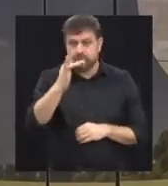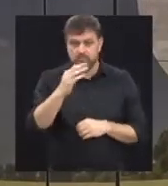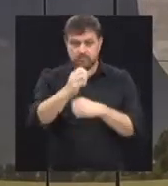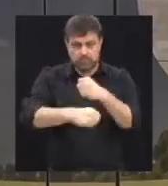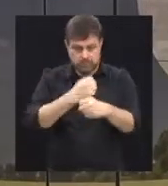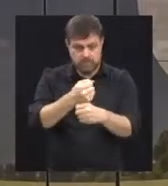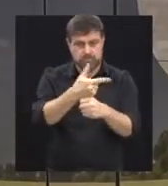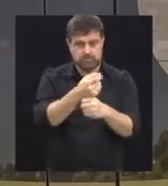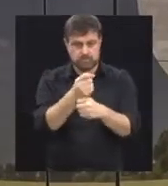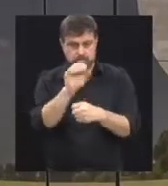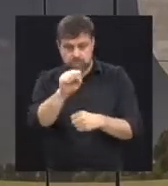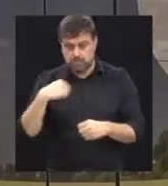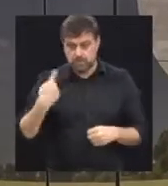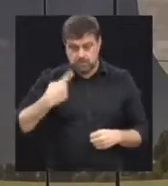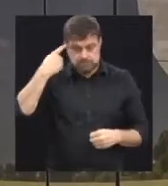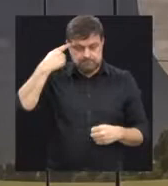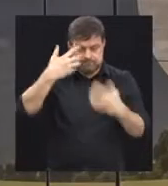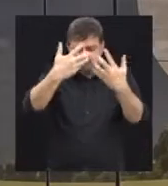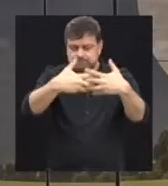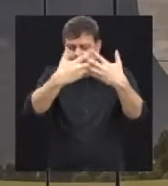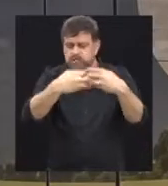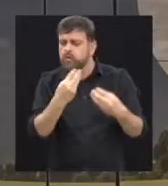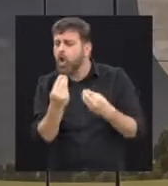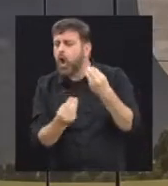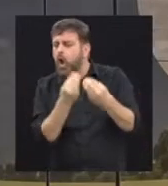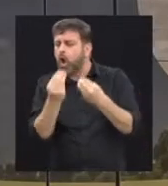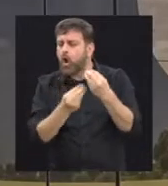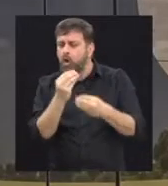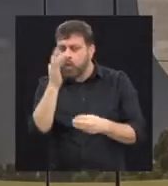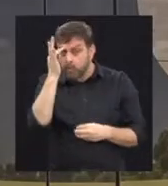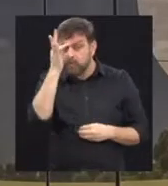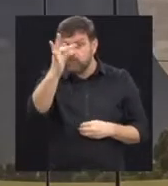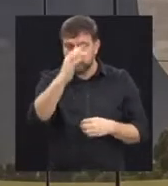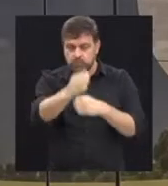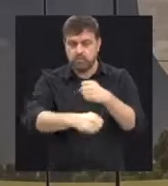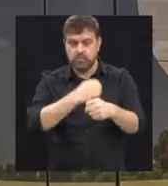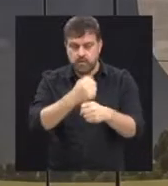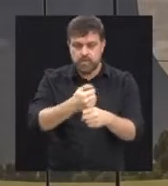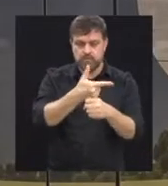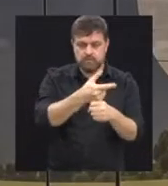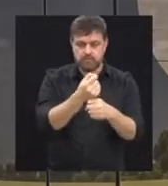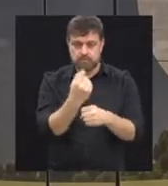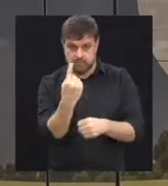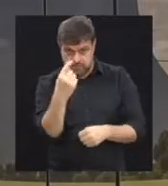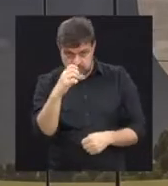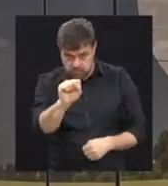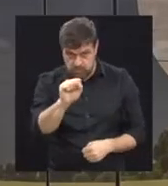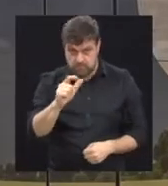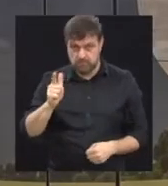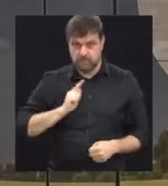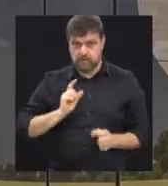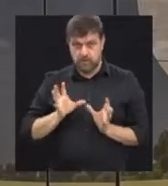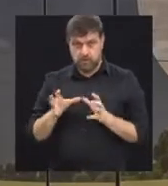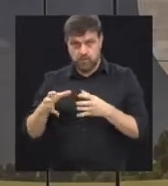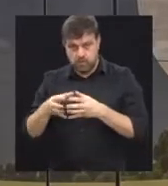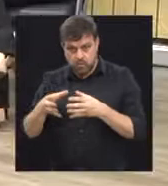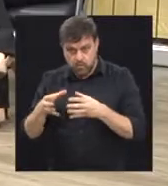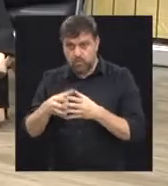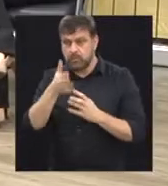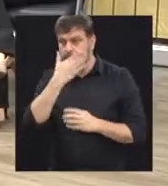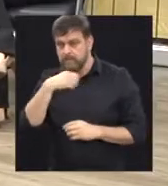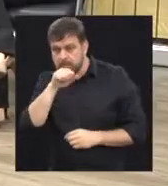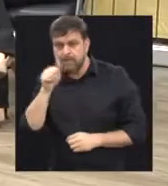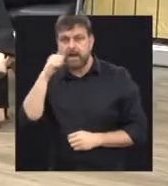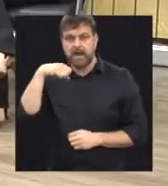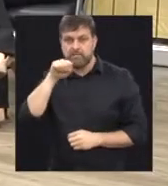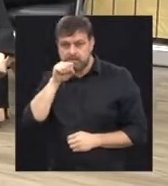reunião acontecendo, que nós já estamos aí desenhando como vai ser 2018. E nós temos uma comissão de pais, né,